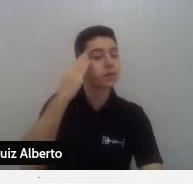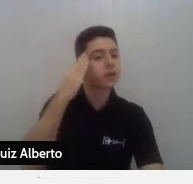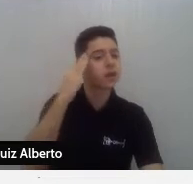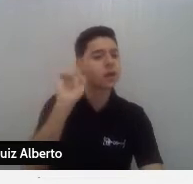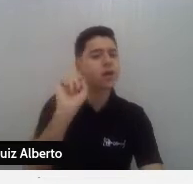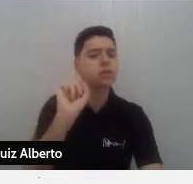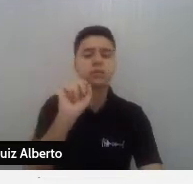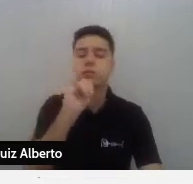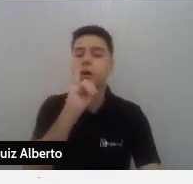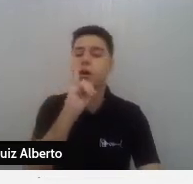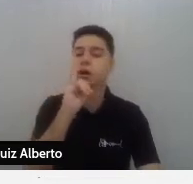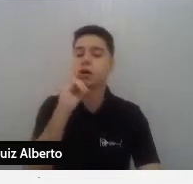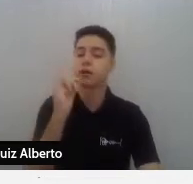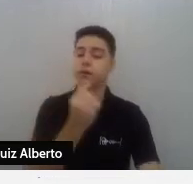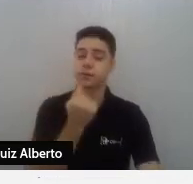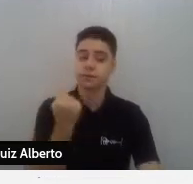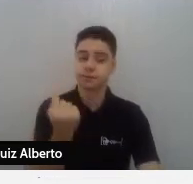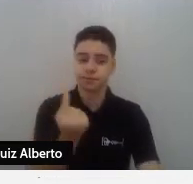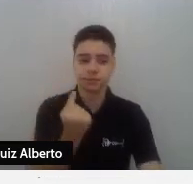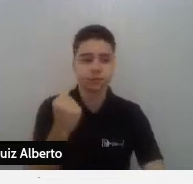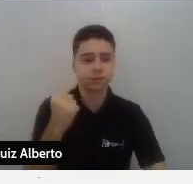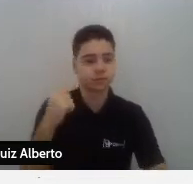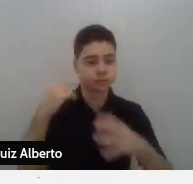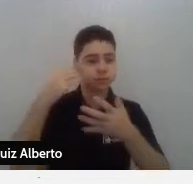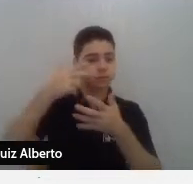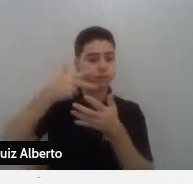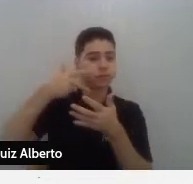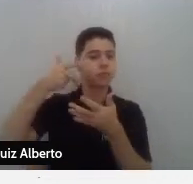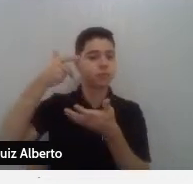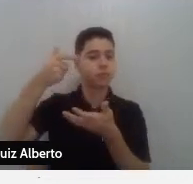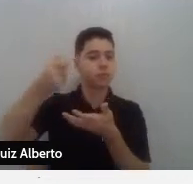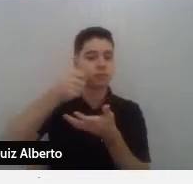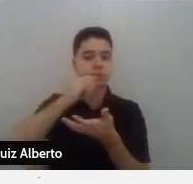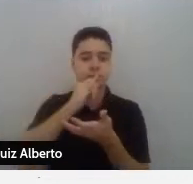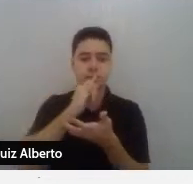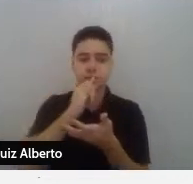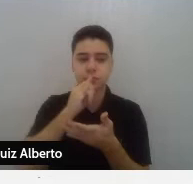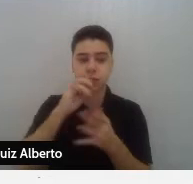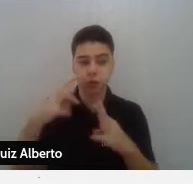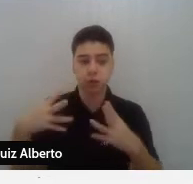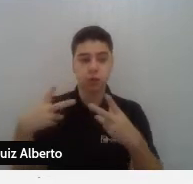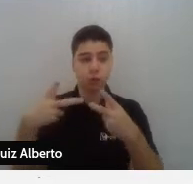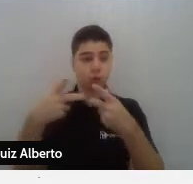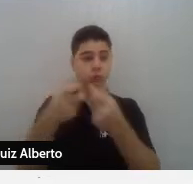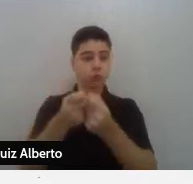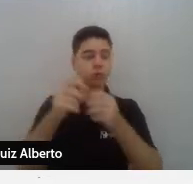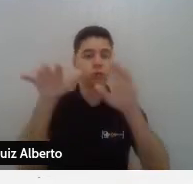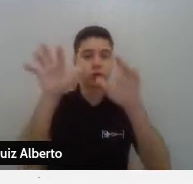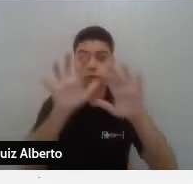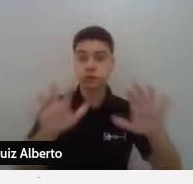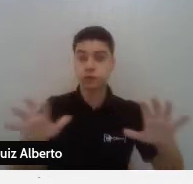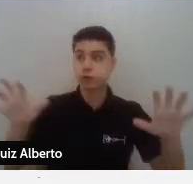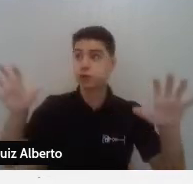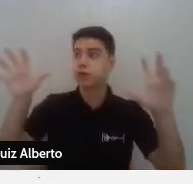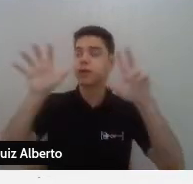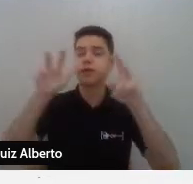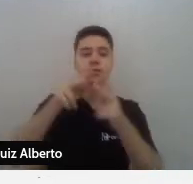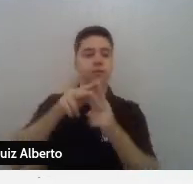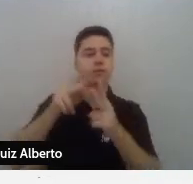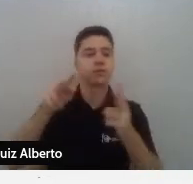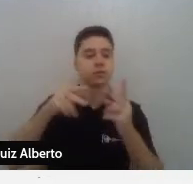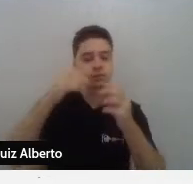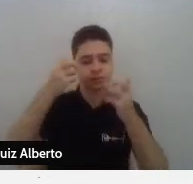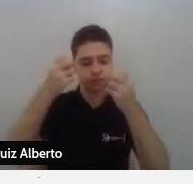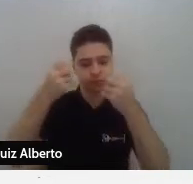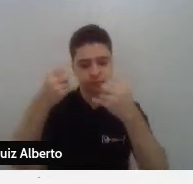a gente entender um pouco mais sobre esse universo virtual, a gente vai falar um pouquinho desses conceitos,